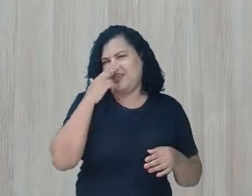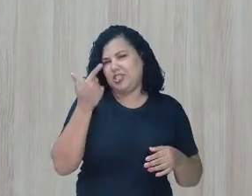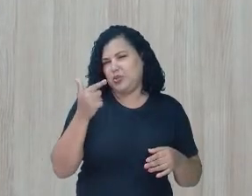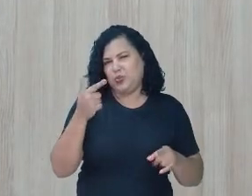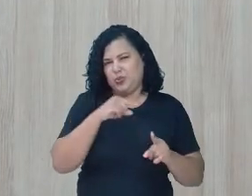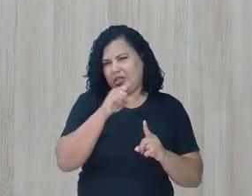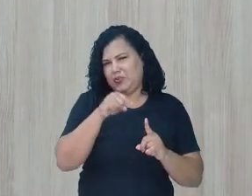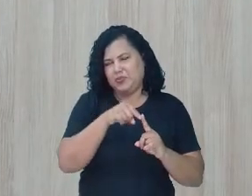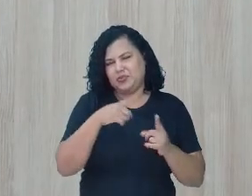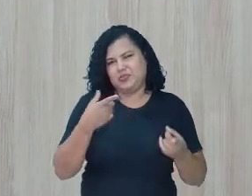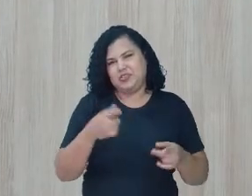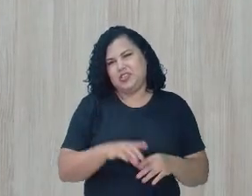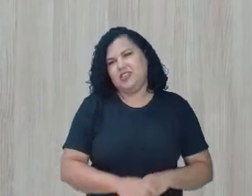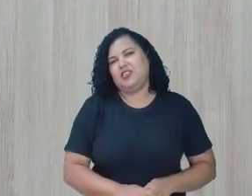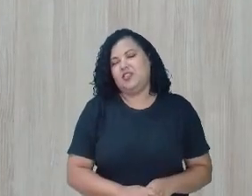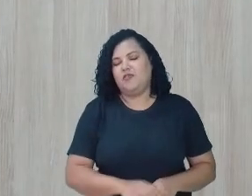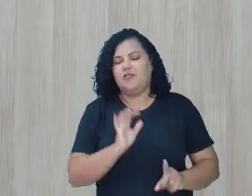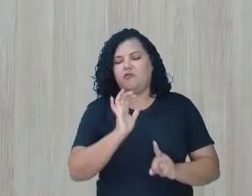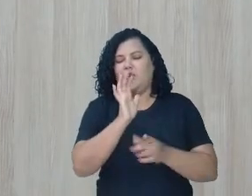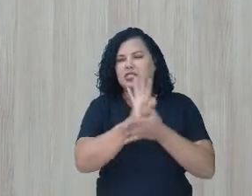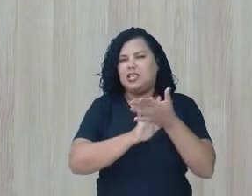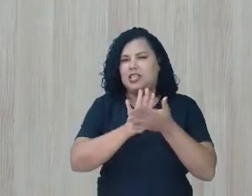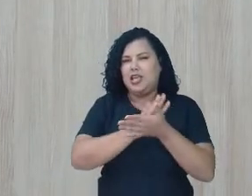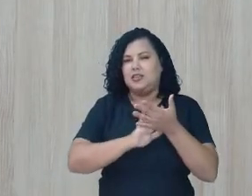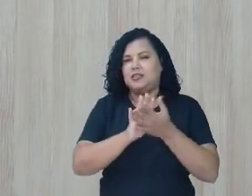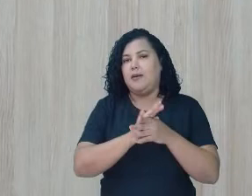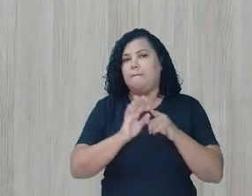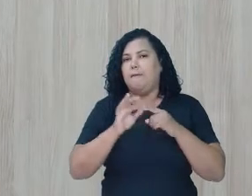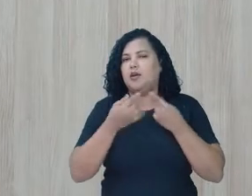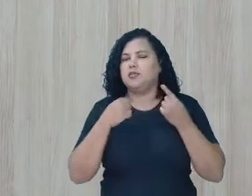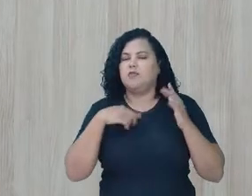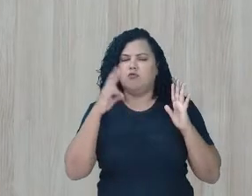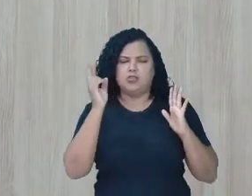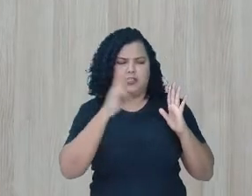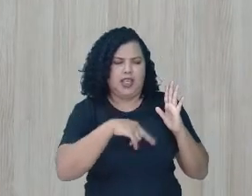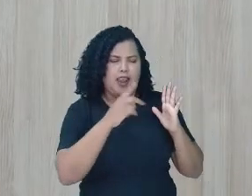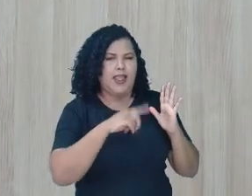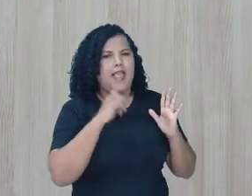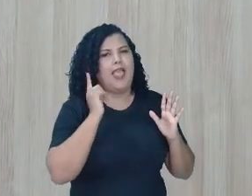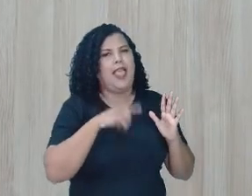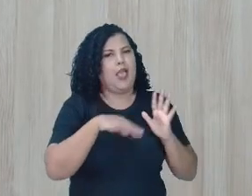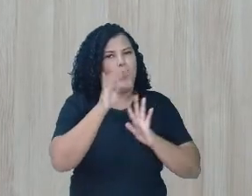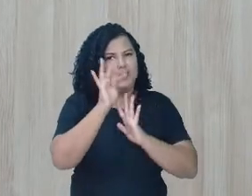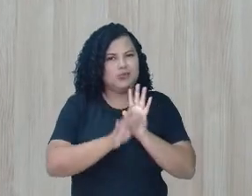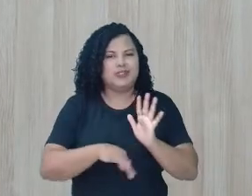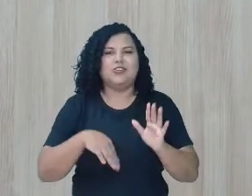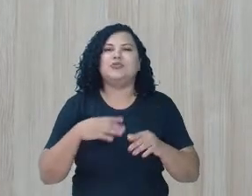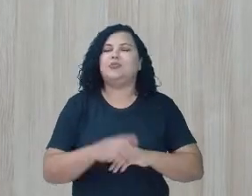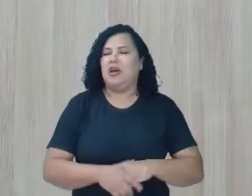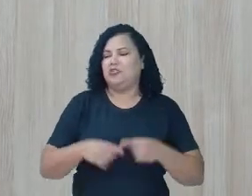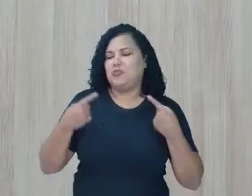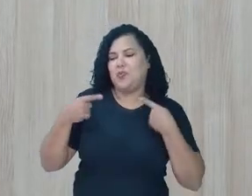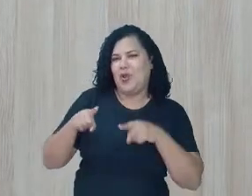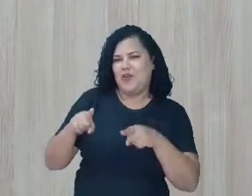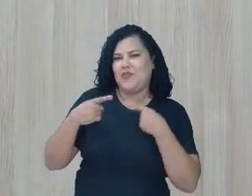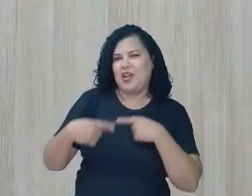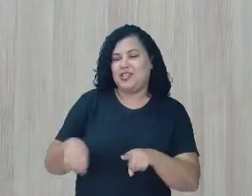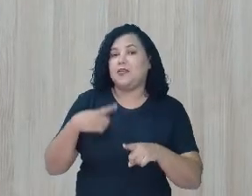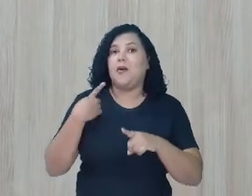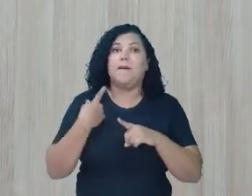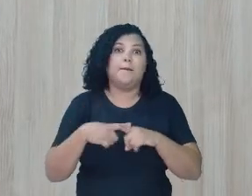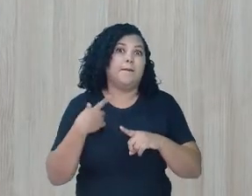despretensioso, sabe? Que não vai estar falando nada importante. E quando você vê, é o texto mais irônico do mundo, porque